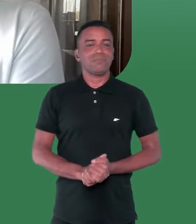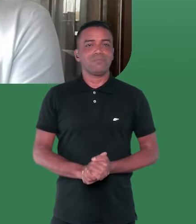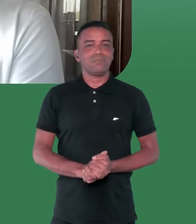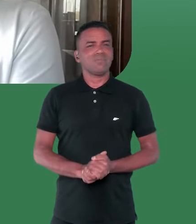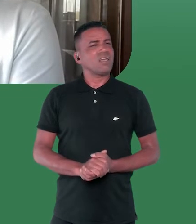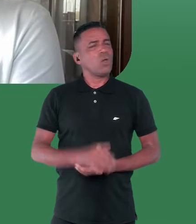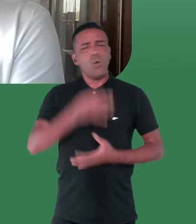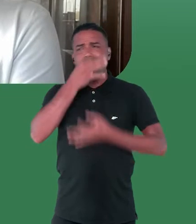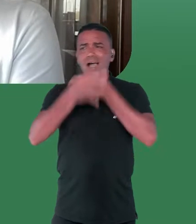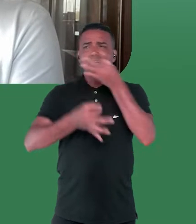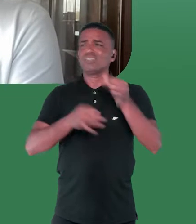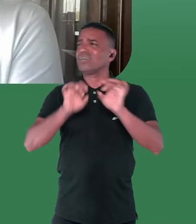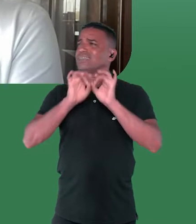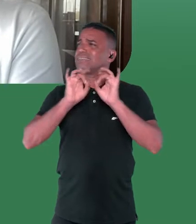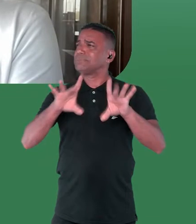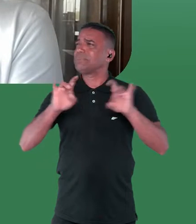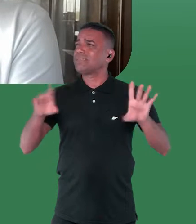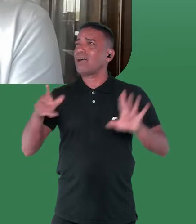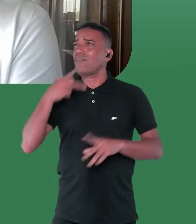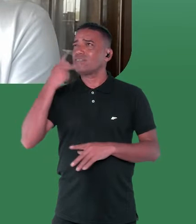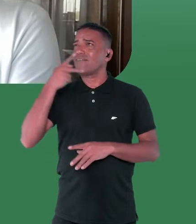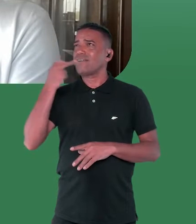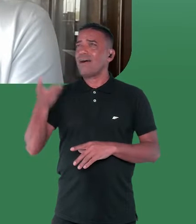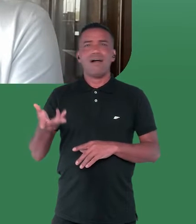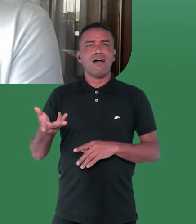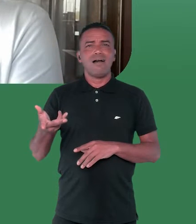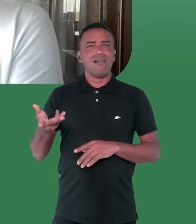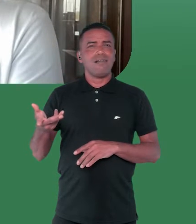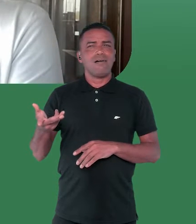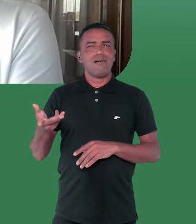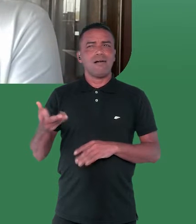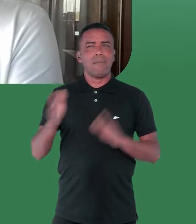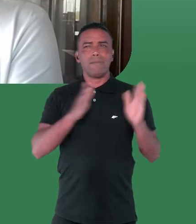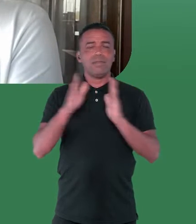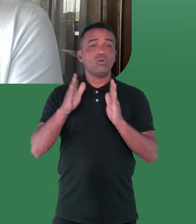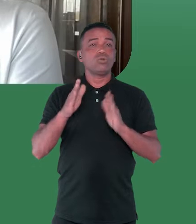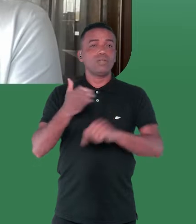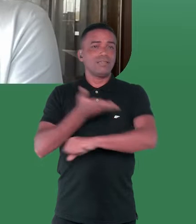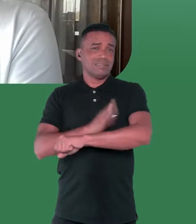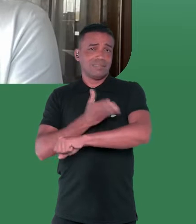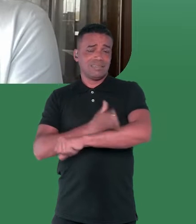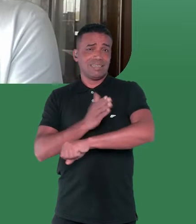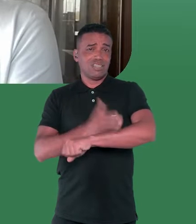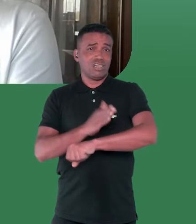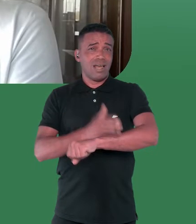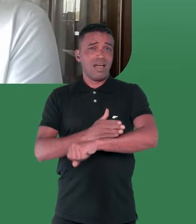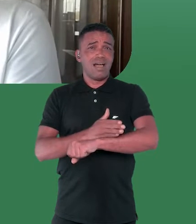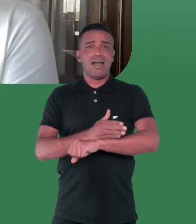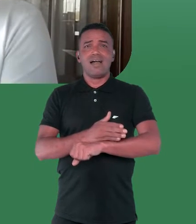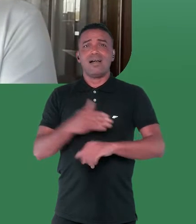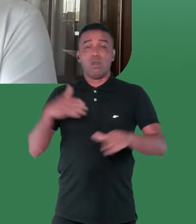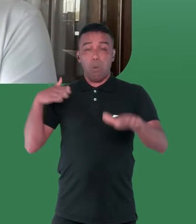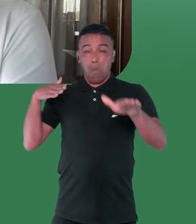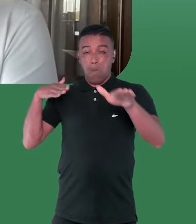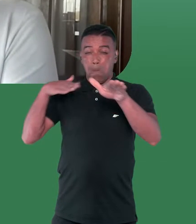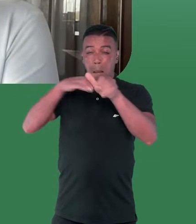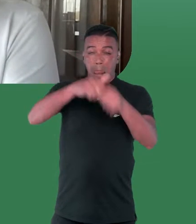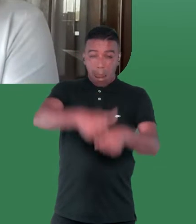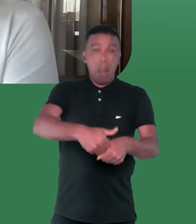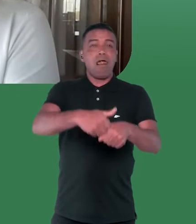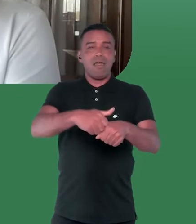Eu achei muito especial esse que você conta de quando você foi como estagiário para o acidente entre Congonhas e